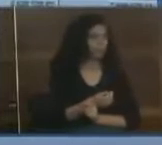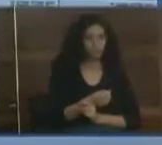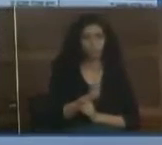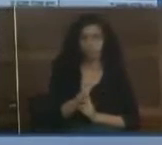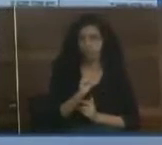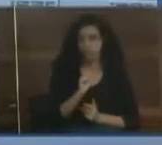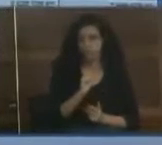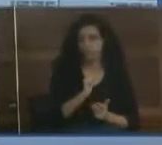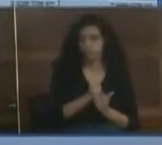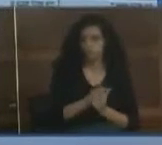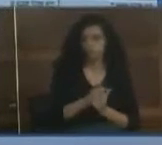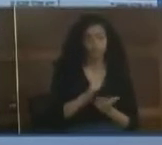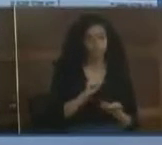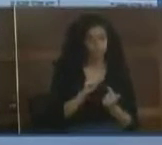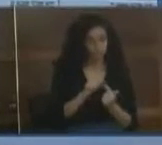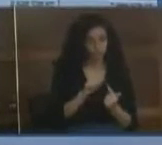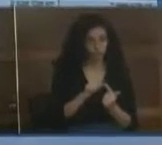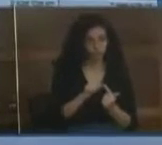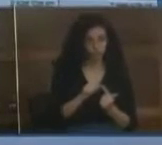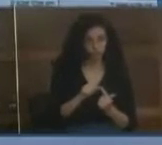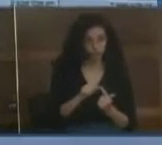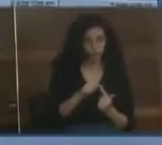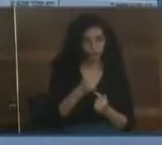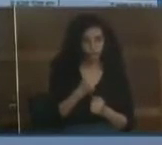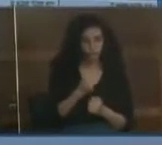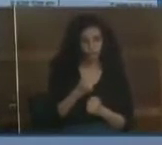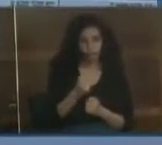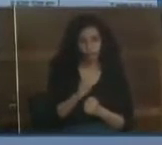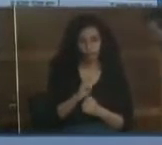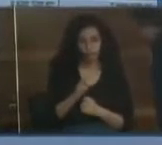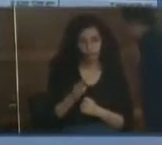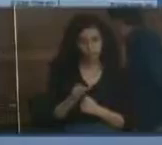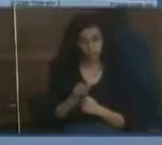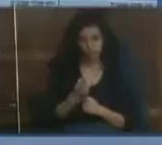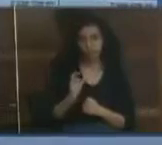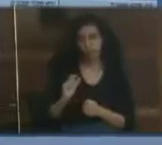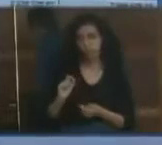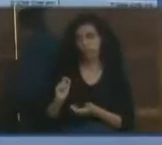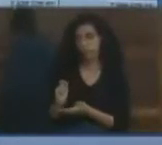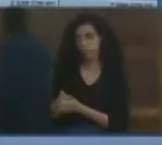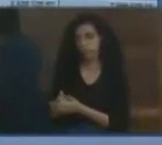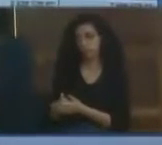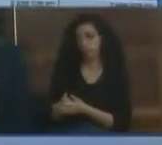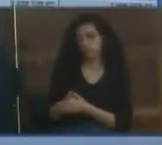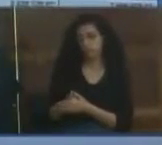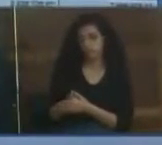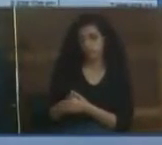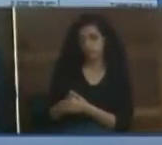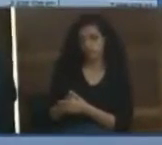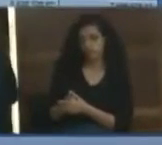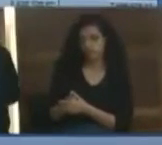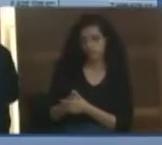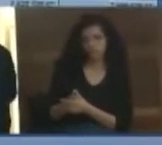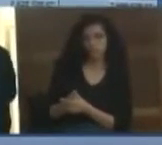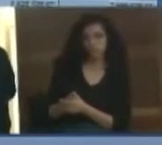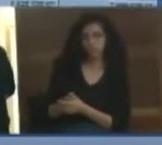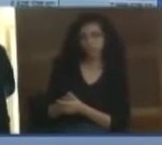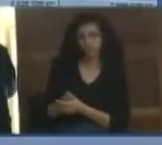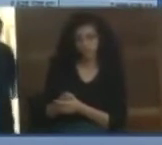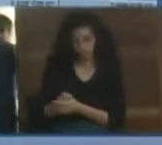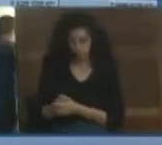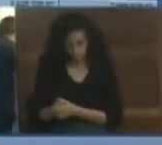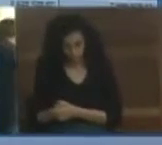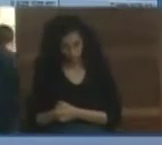despesa empenhada até o 3º quadrimestre de 27 milhões 177.000 reais despesas liquidadas